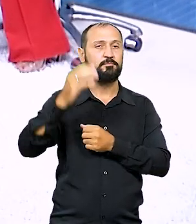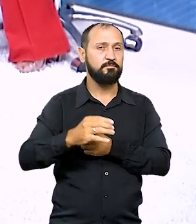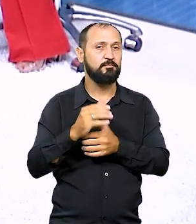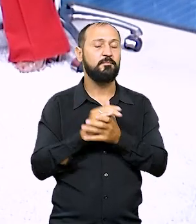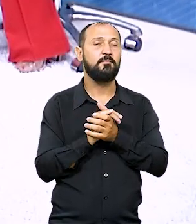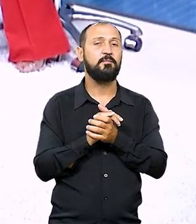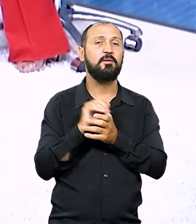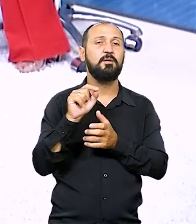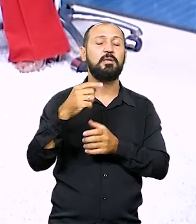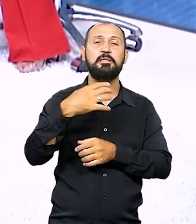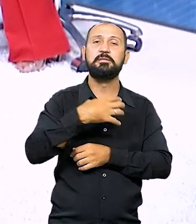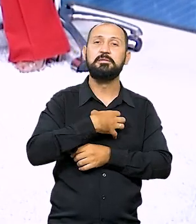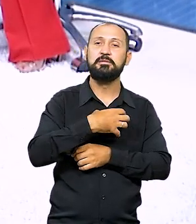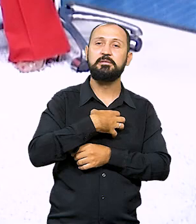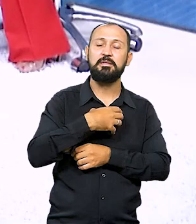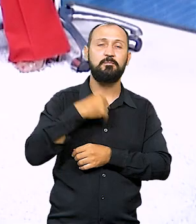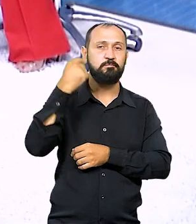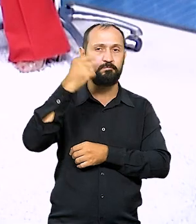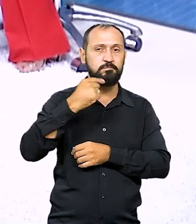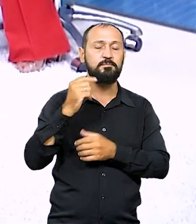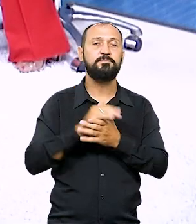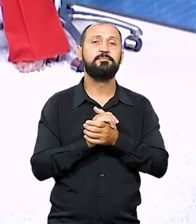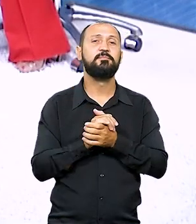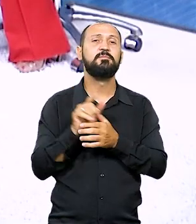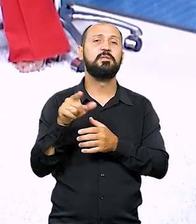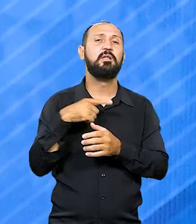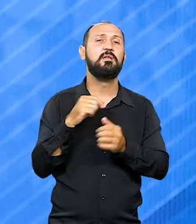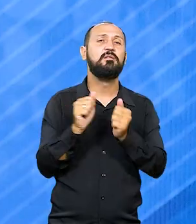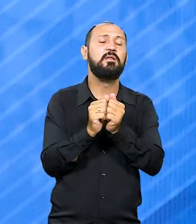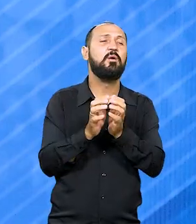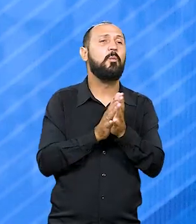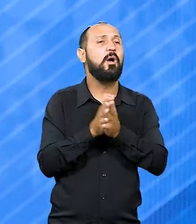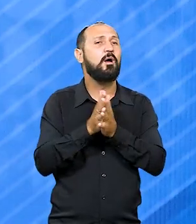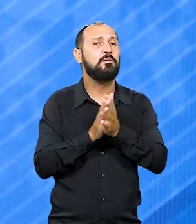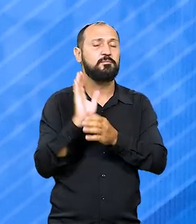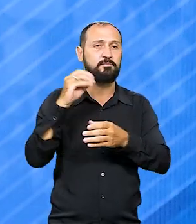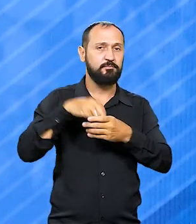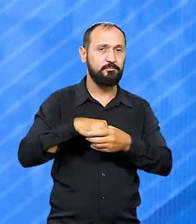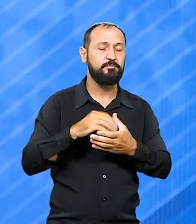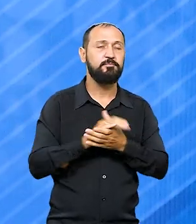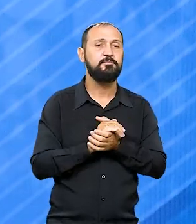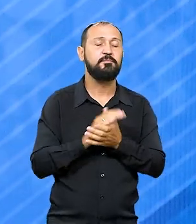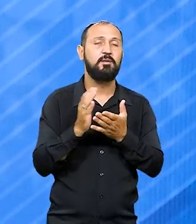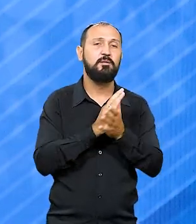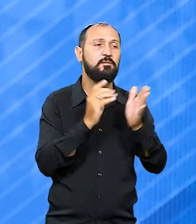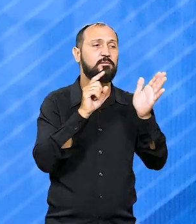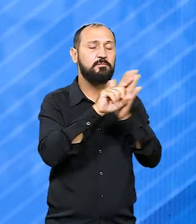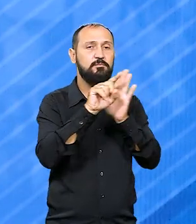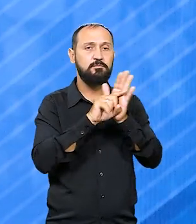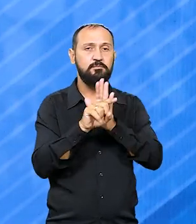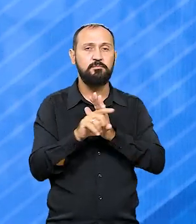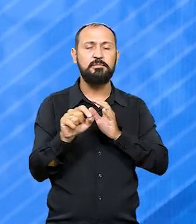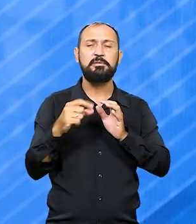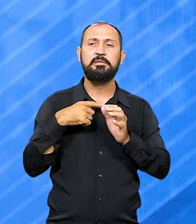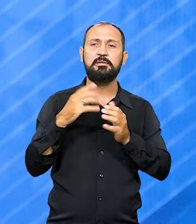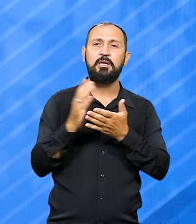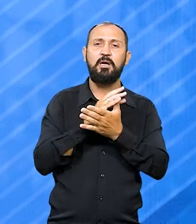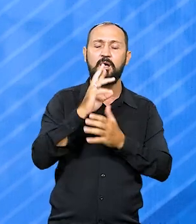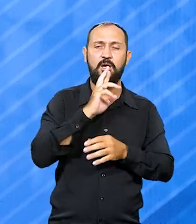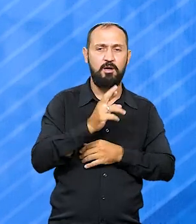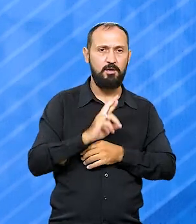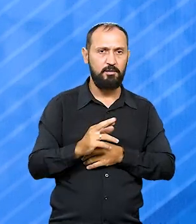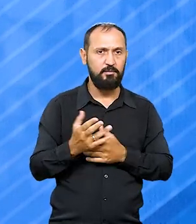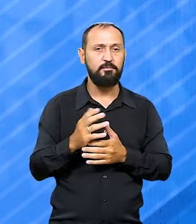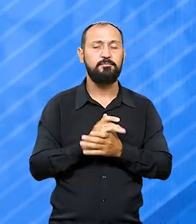advogado criminalista. O que ele sofre na advocacia? O que ele tem como anseio na sua advocacia? São questionários que, a partir